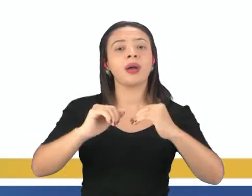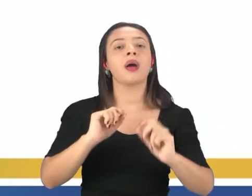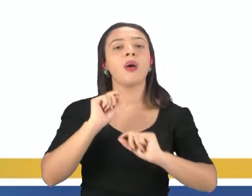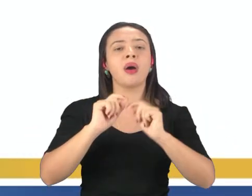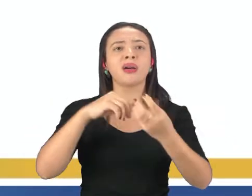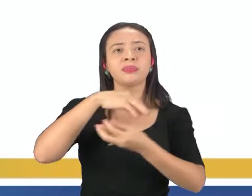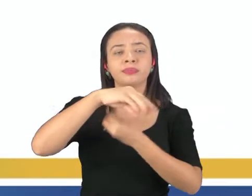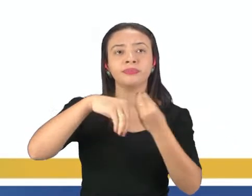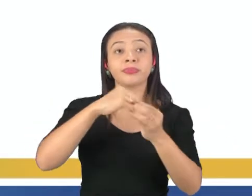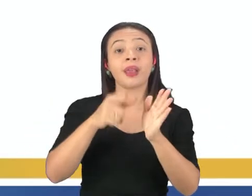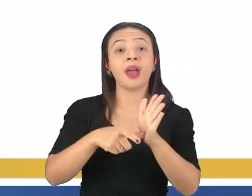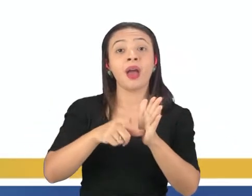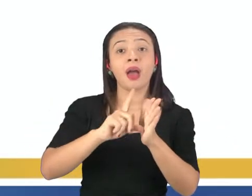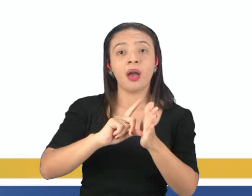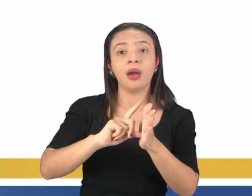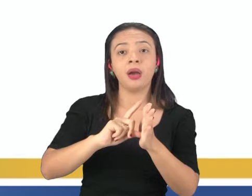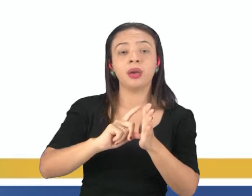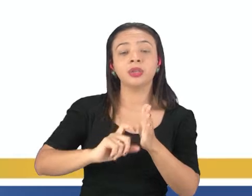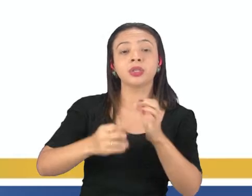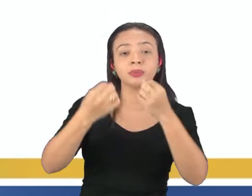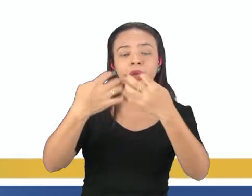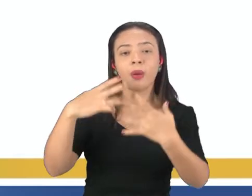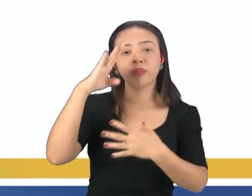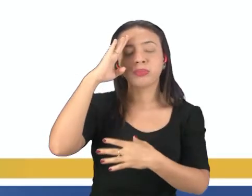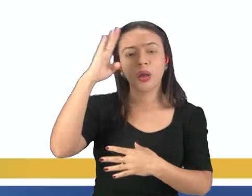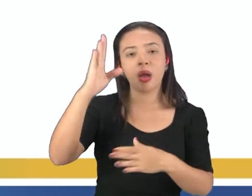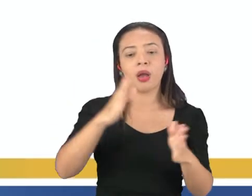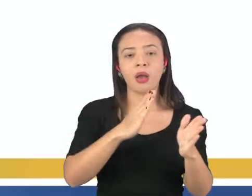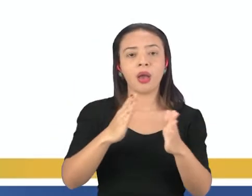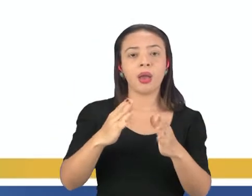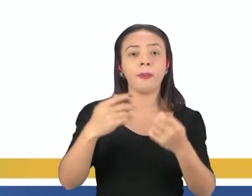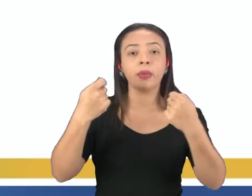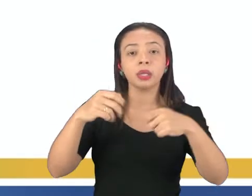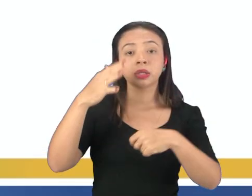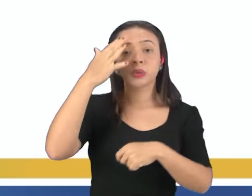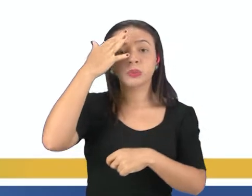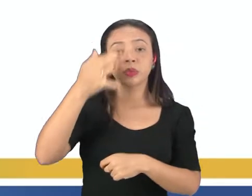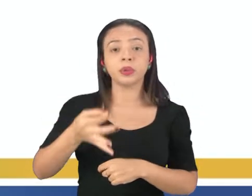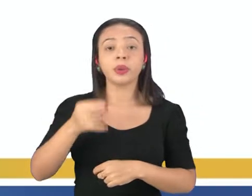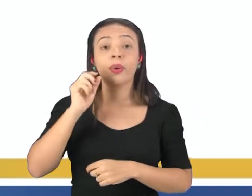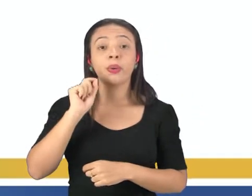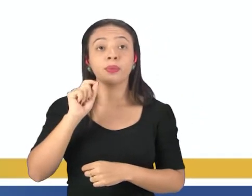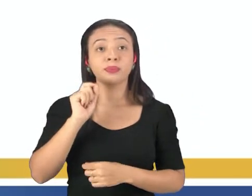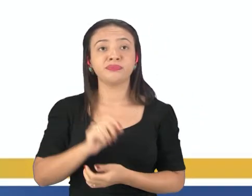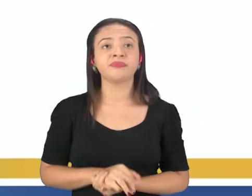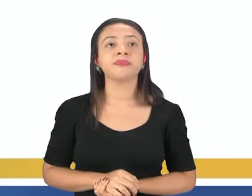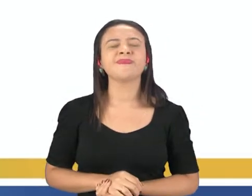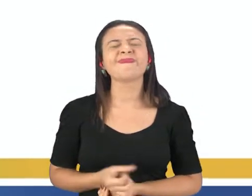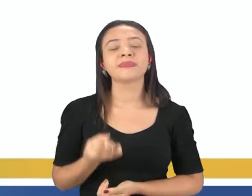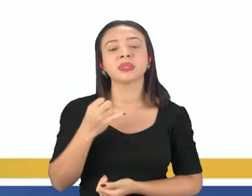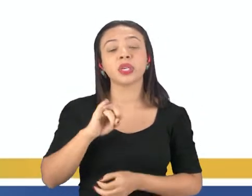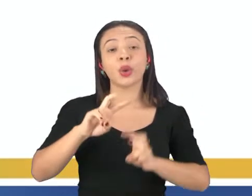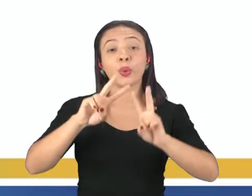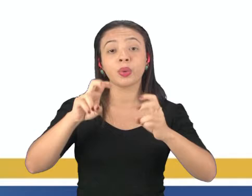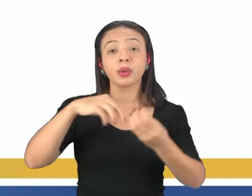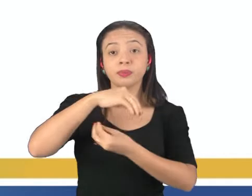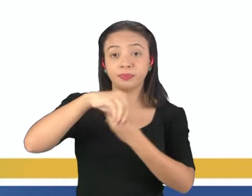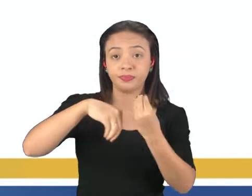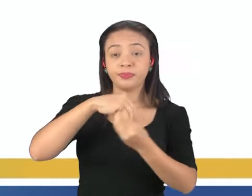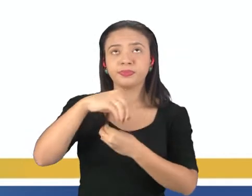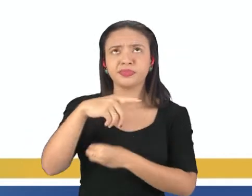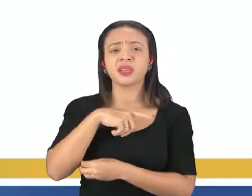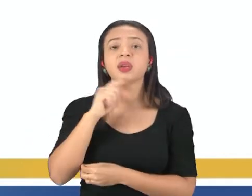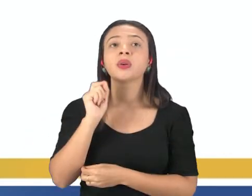misturas? Antes de a gente chegar nesses principais processos, vamos entender o seguinte, que quando a gente fala de uma mistura, a gente tem